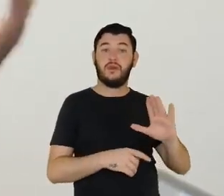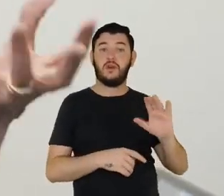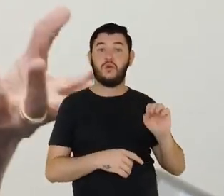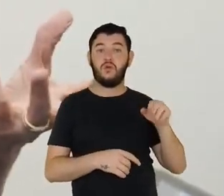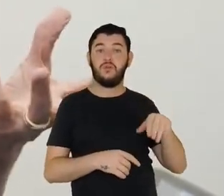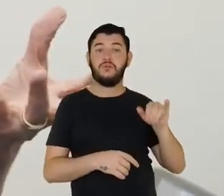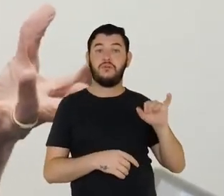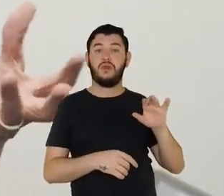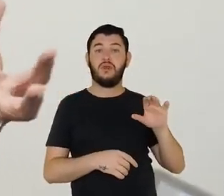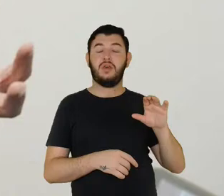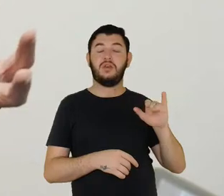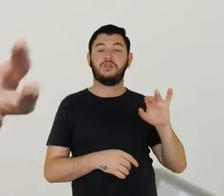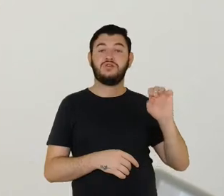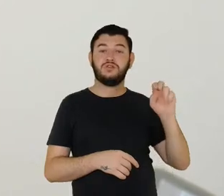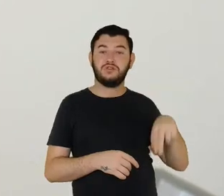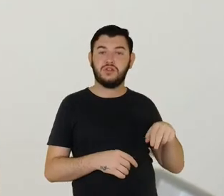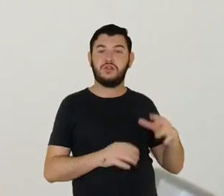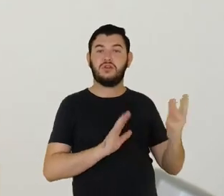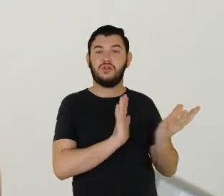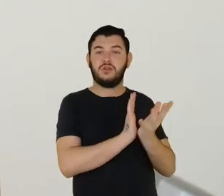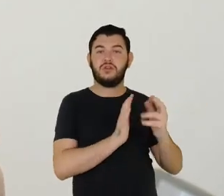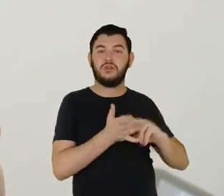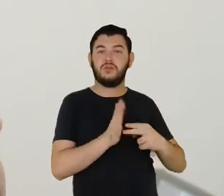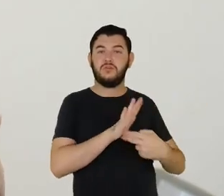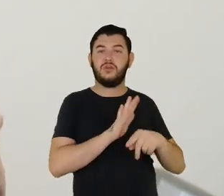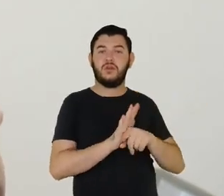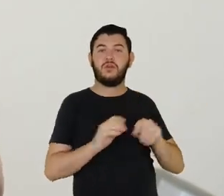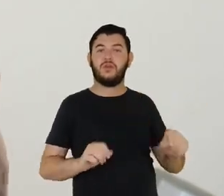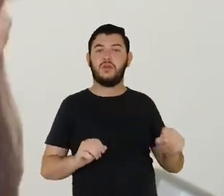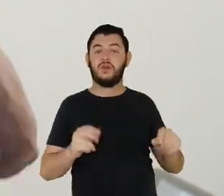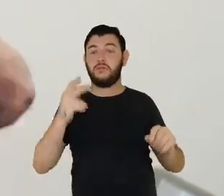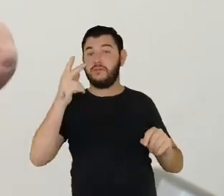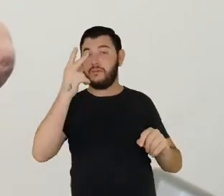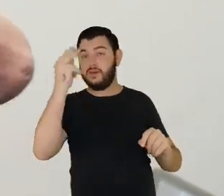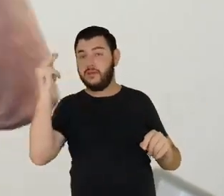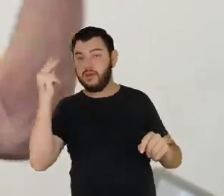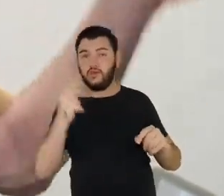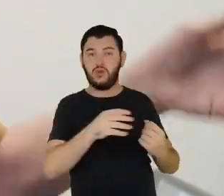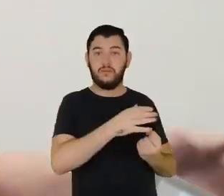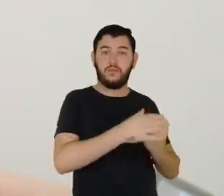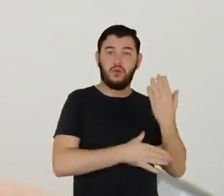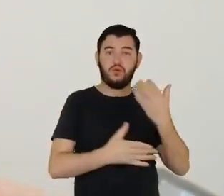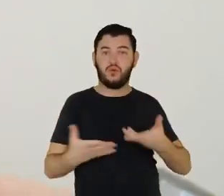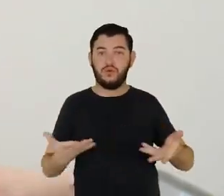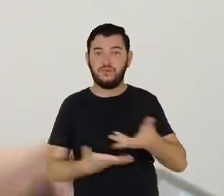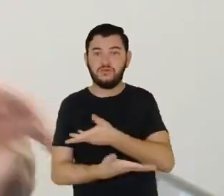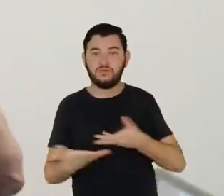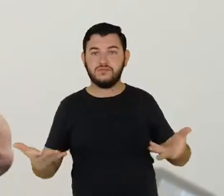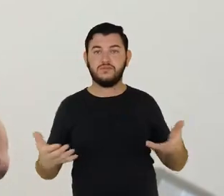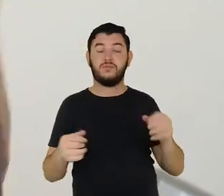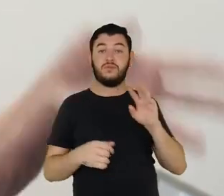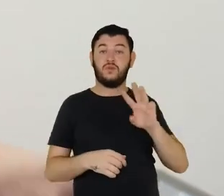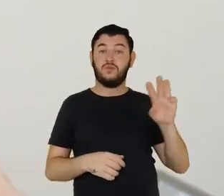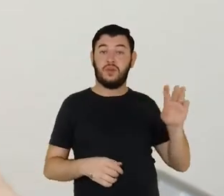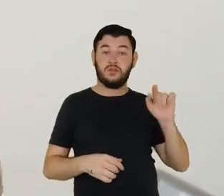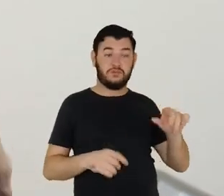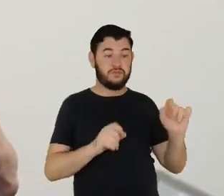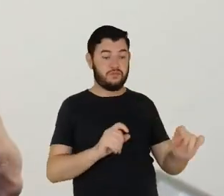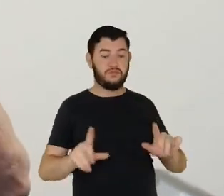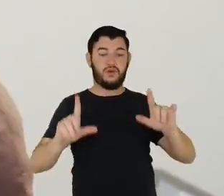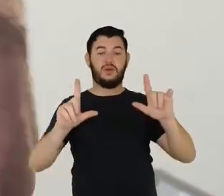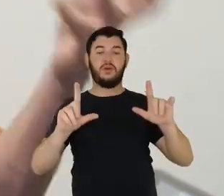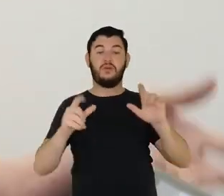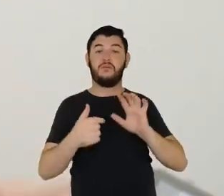produtor e a prefeitura. Então, você vai entrar no site da Film Commission, vai ter todas as locações da cidade, todos os atores, todos